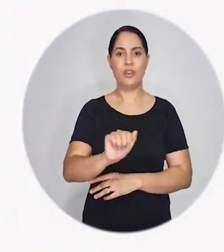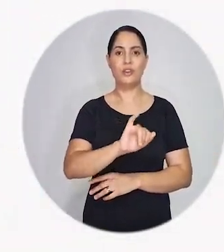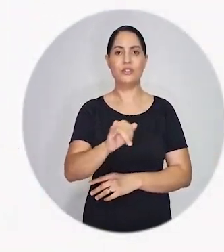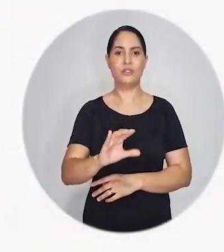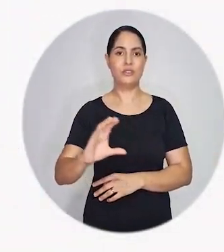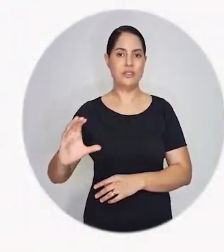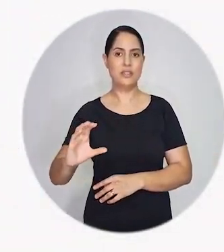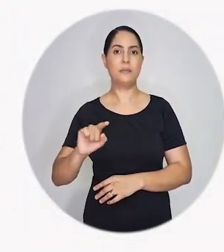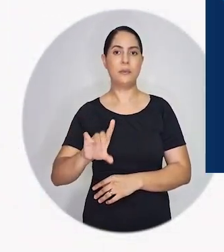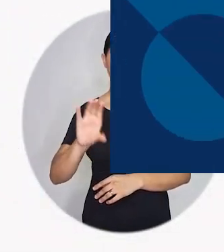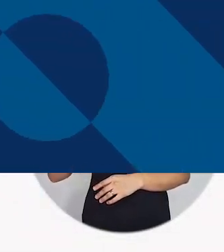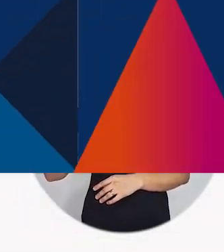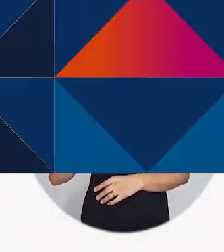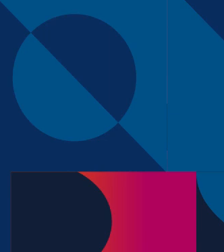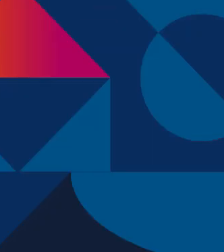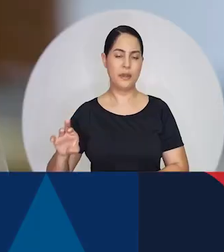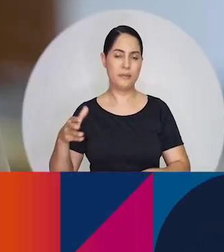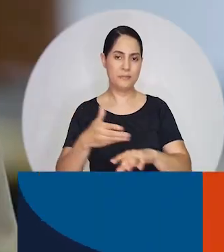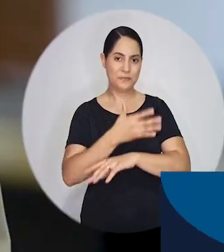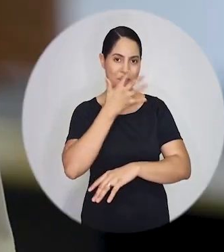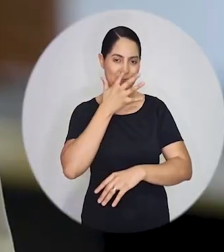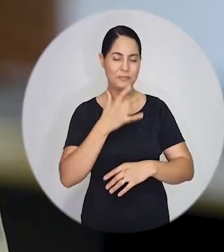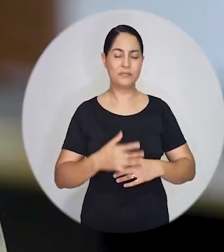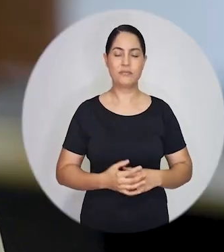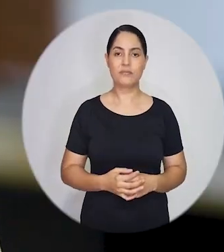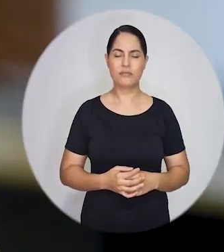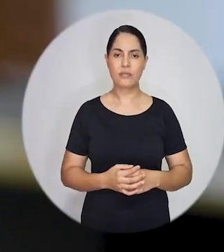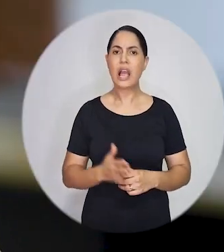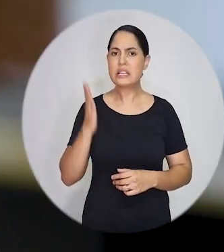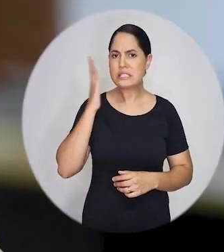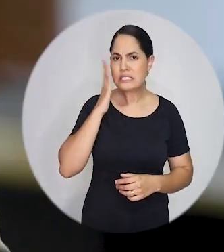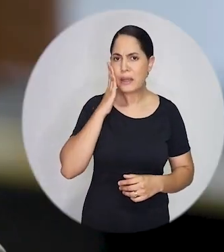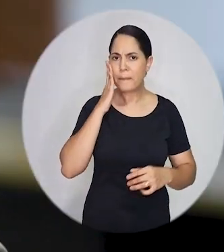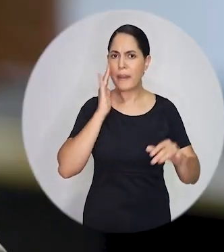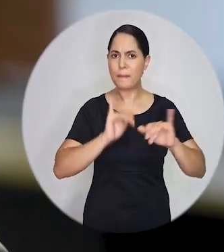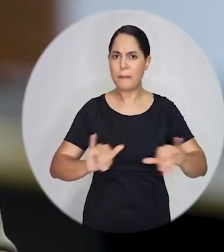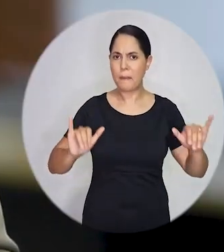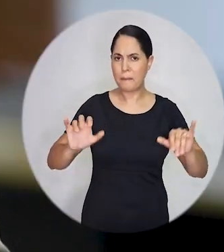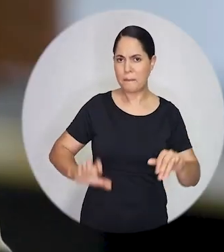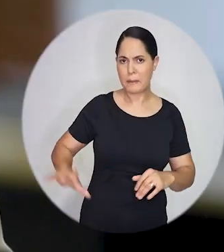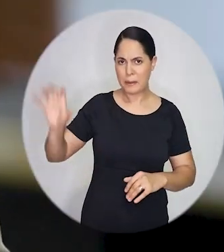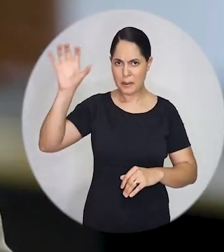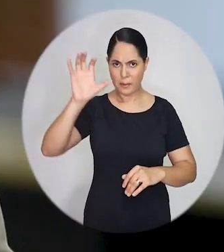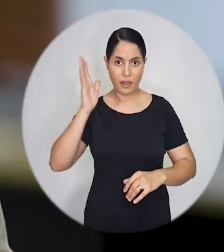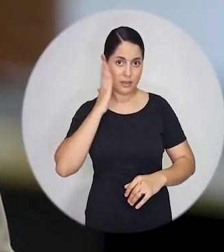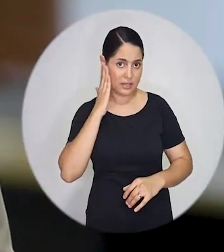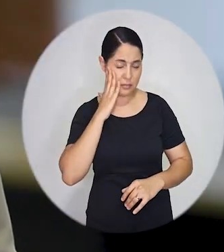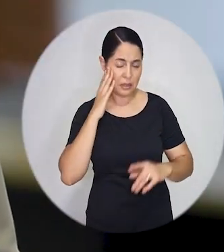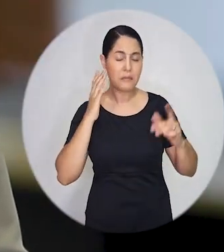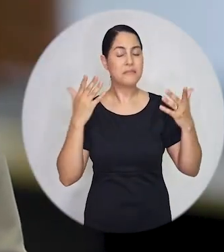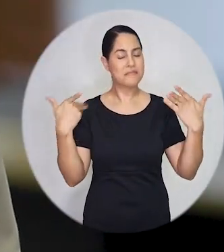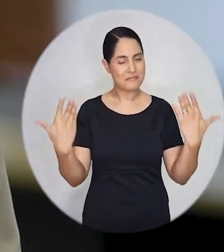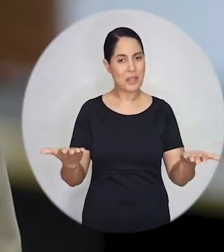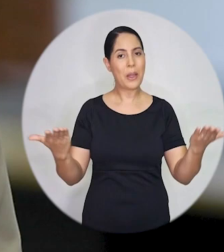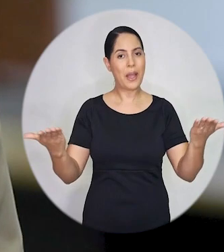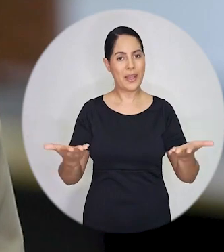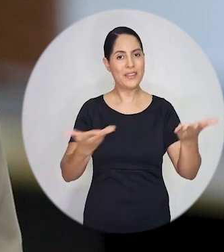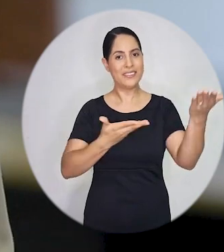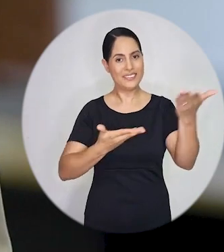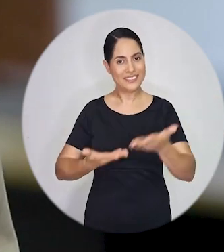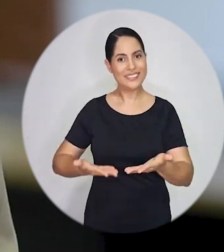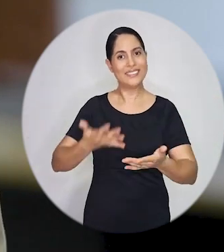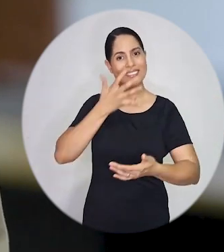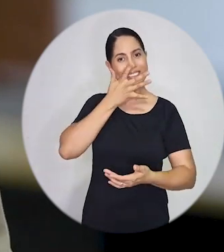editorajc.com.br. Acesse e fique por dentro. Quer saber os principais destaques das seccionais pelo Brasil? É o que a gente